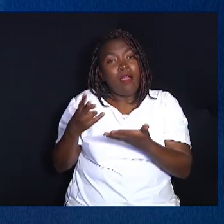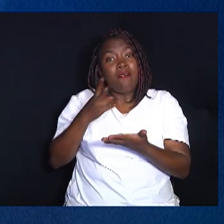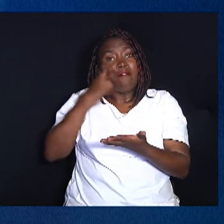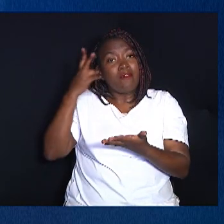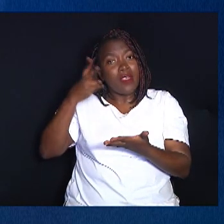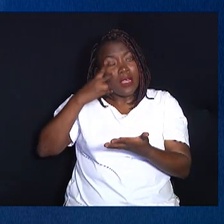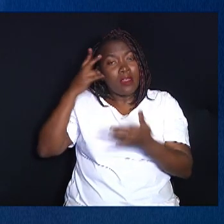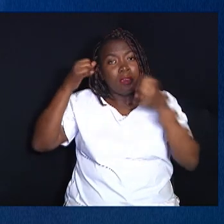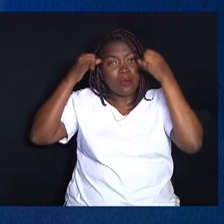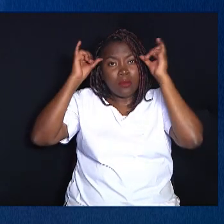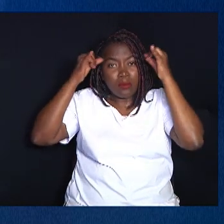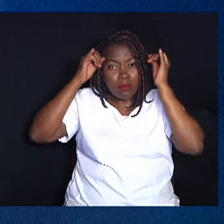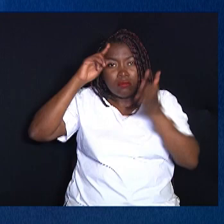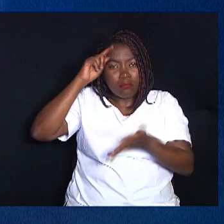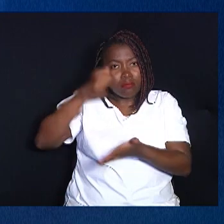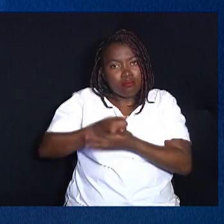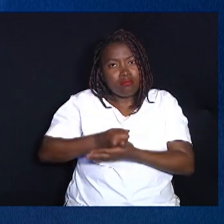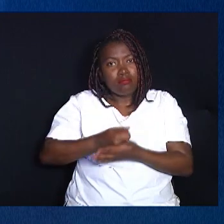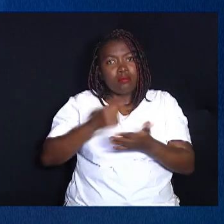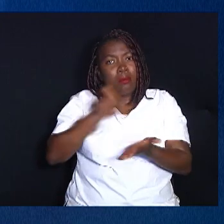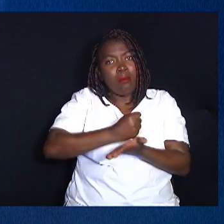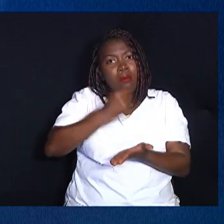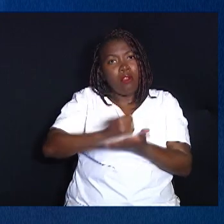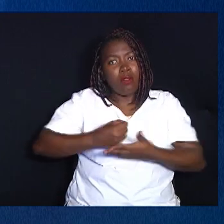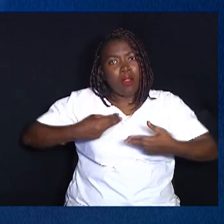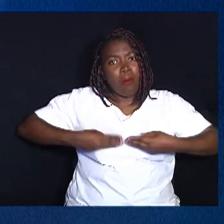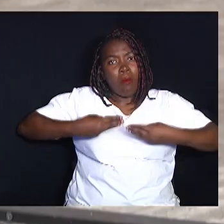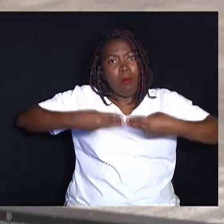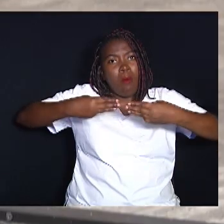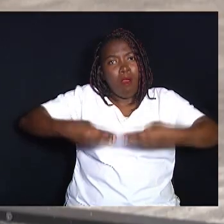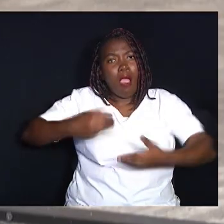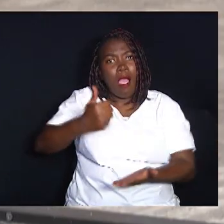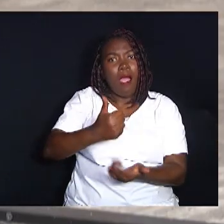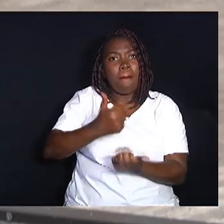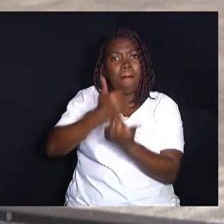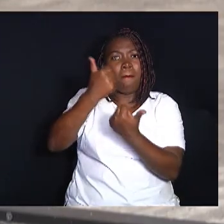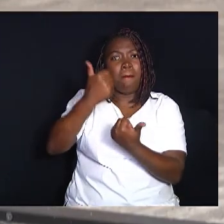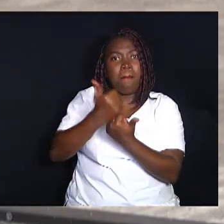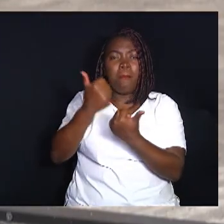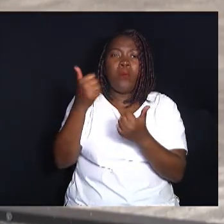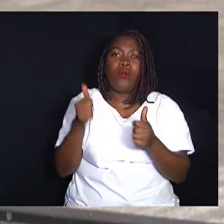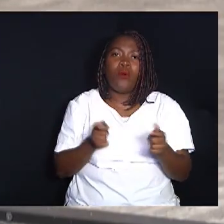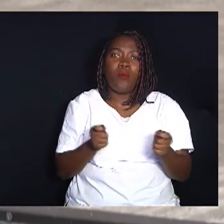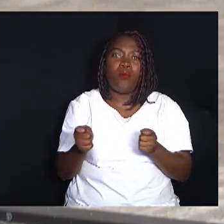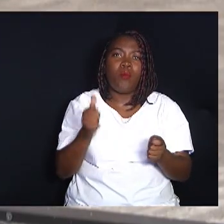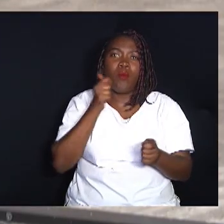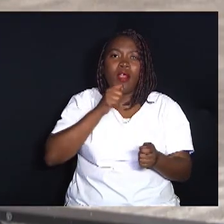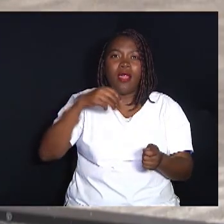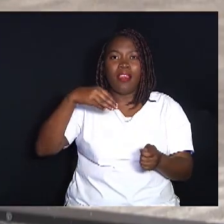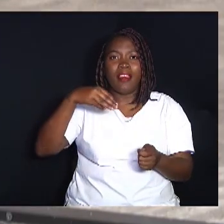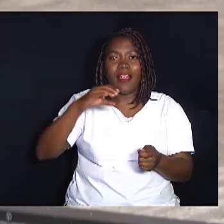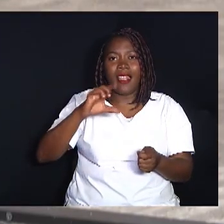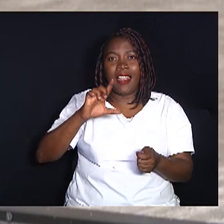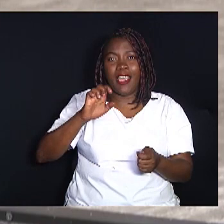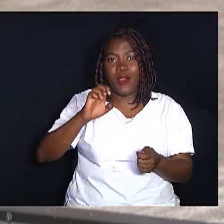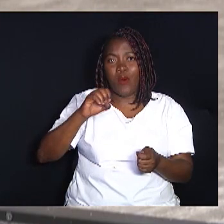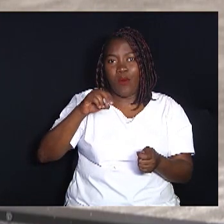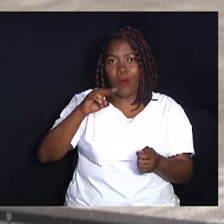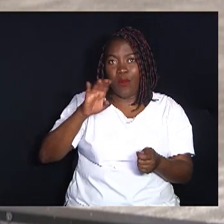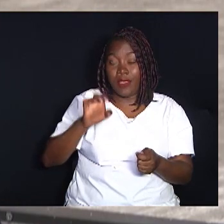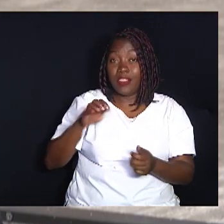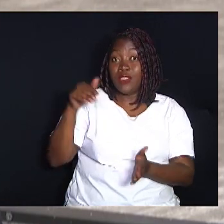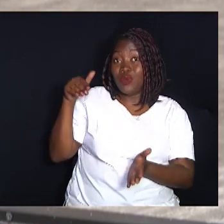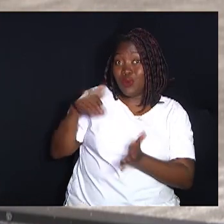de apoio ao movimento de mulheres Cleone Santos. Nos últimos dias, vem